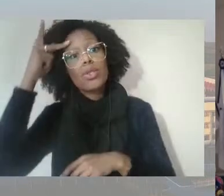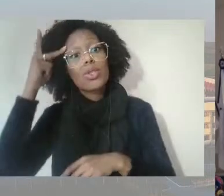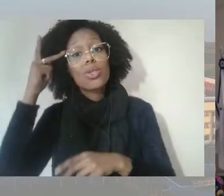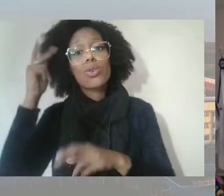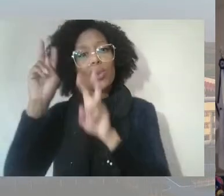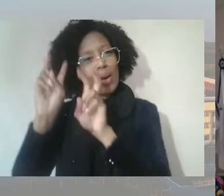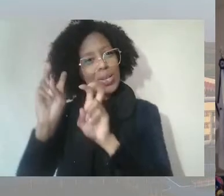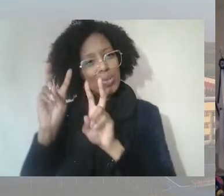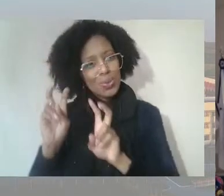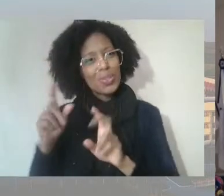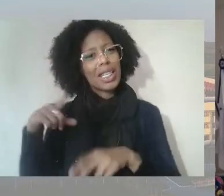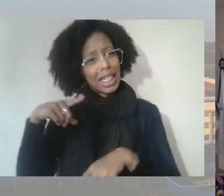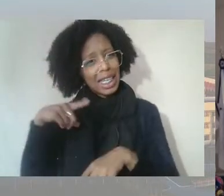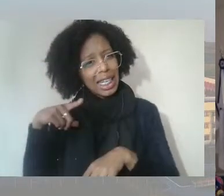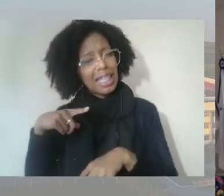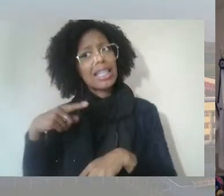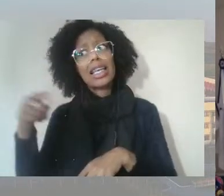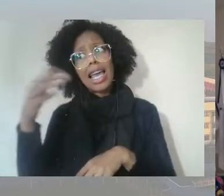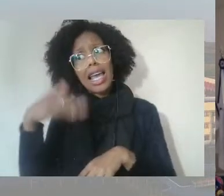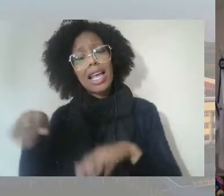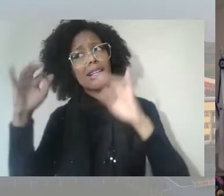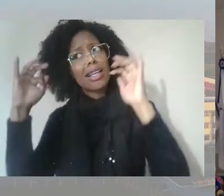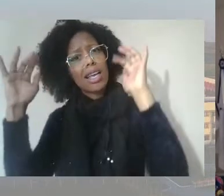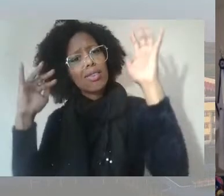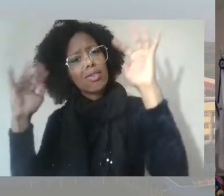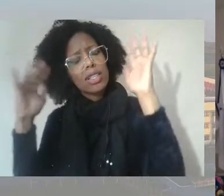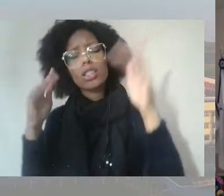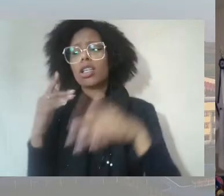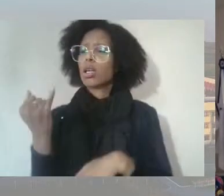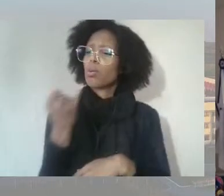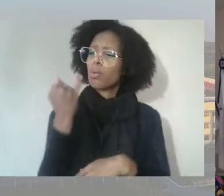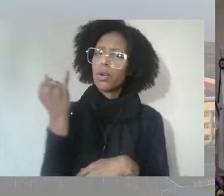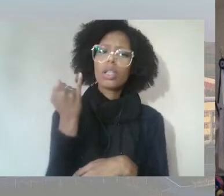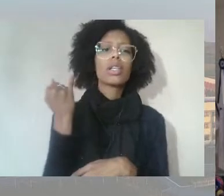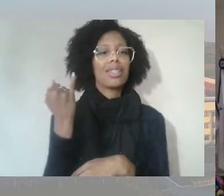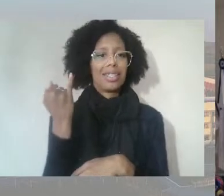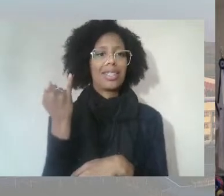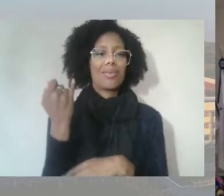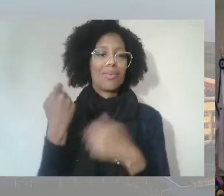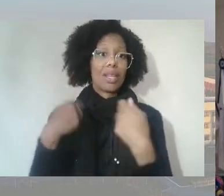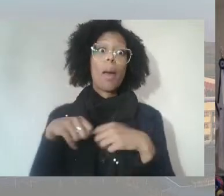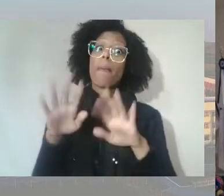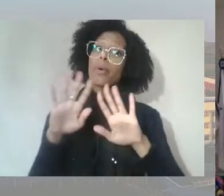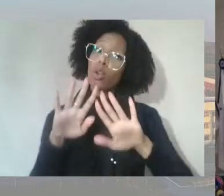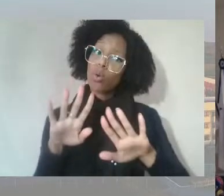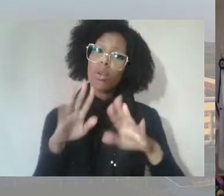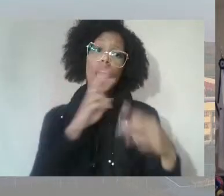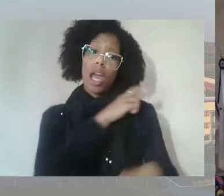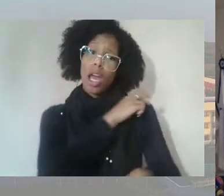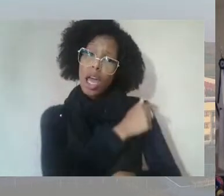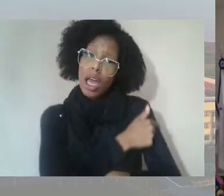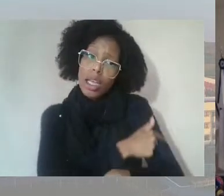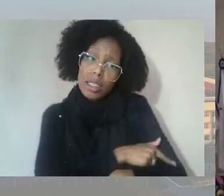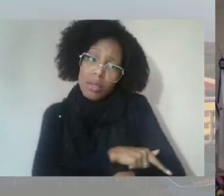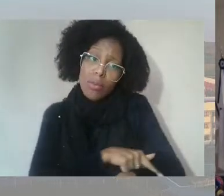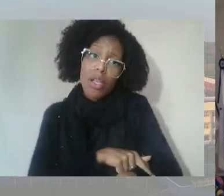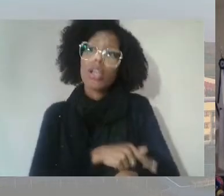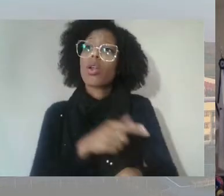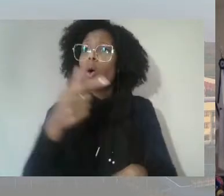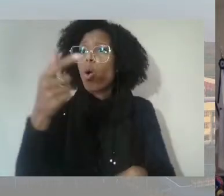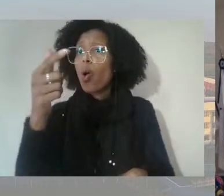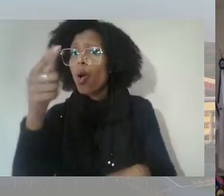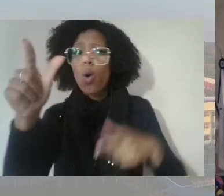que as pessoas reflitam da importância delas. Mas respeitamos as outras formas de pensar, porque elas